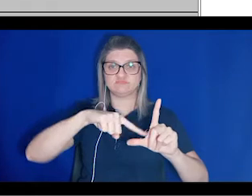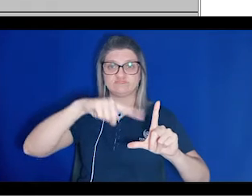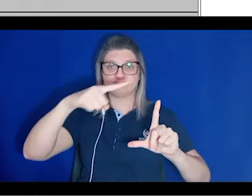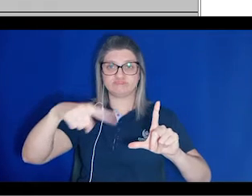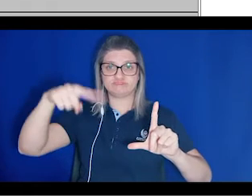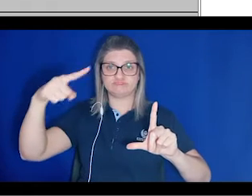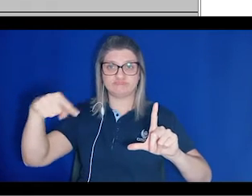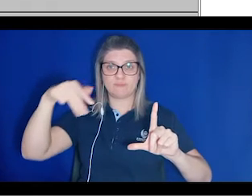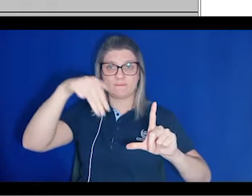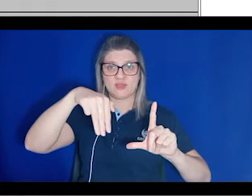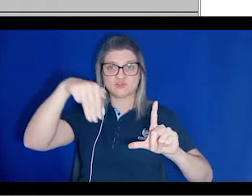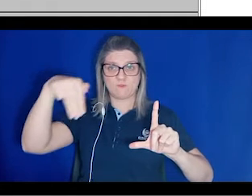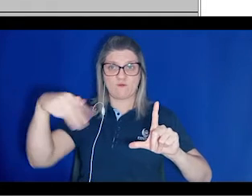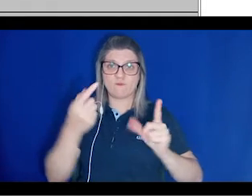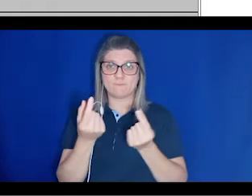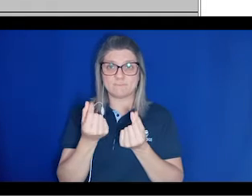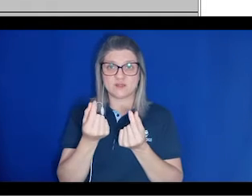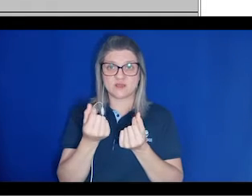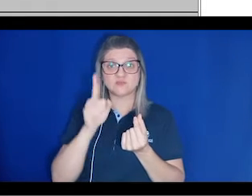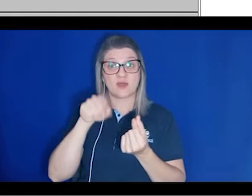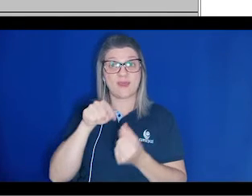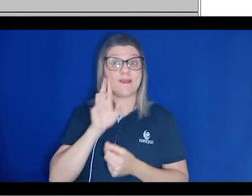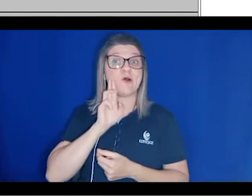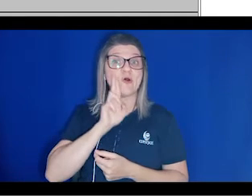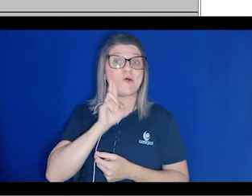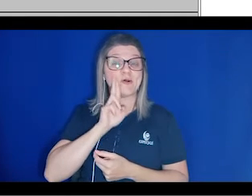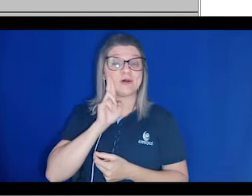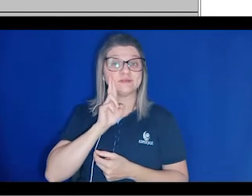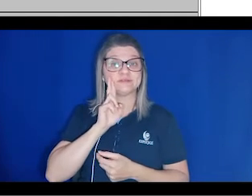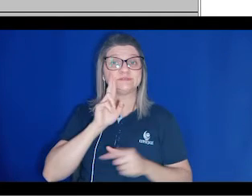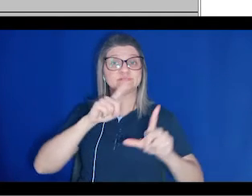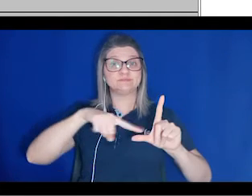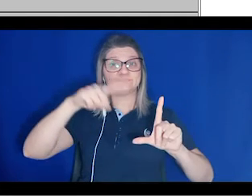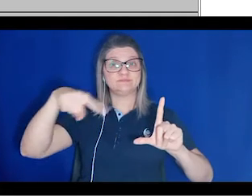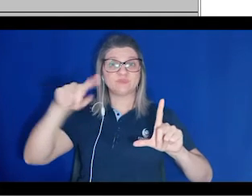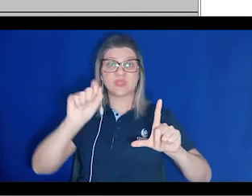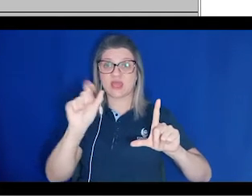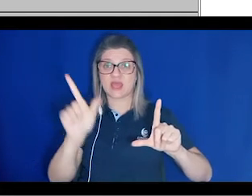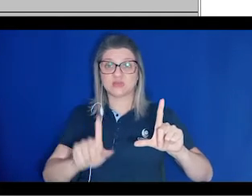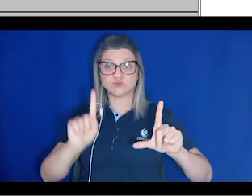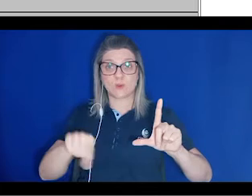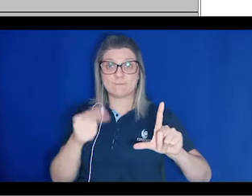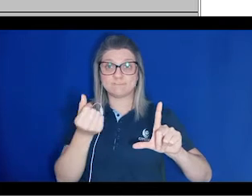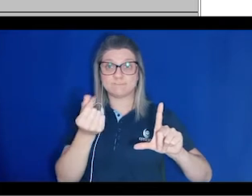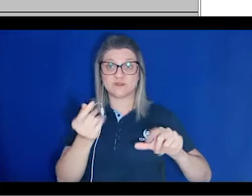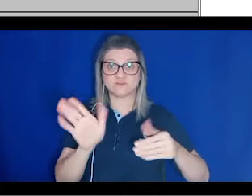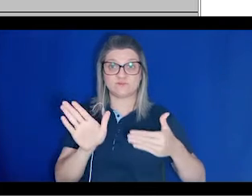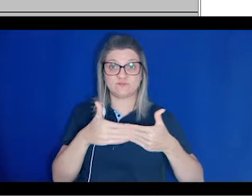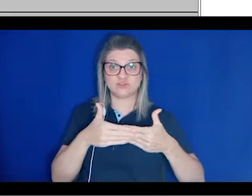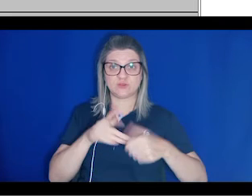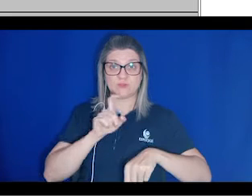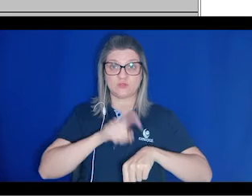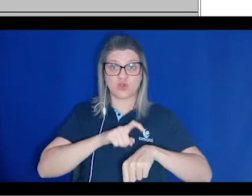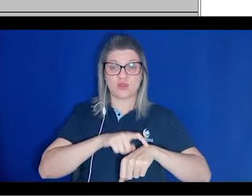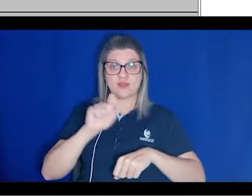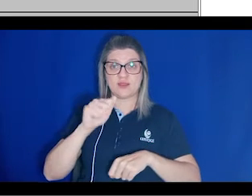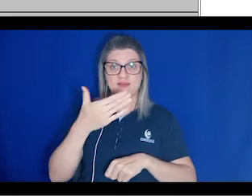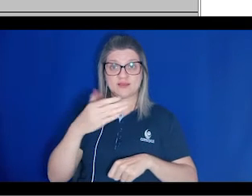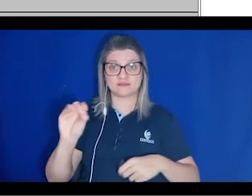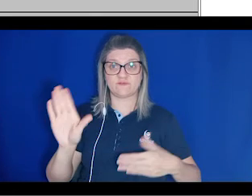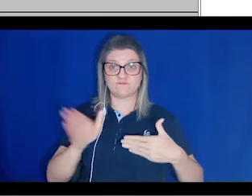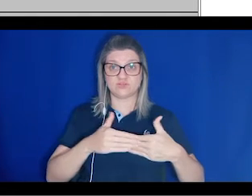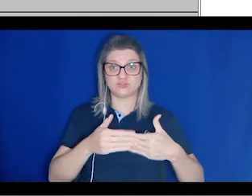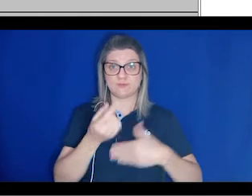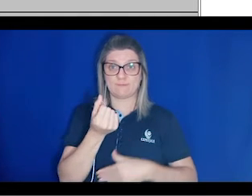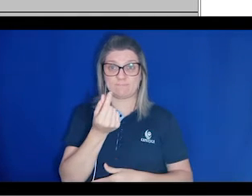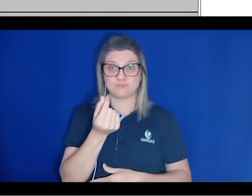média móvel dos preços, que ela está em rosa, e a outra em azul, que é do preço de fechamento das ações desta ação